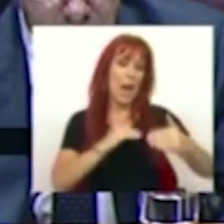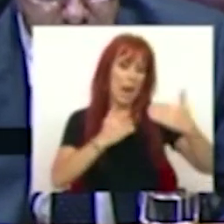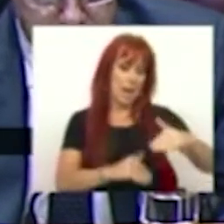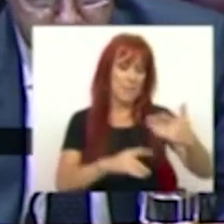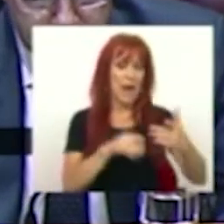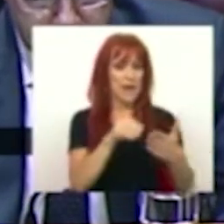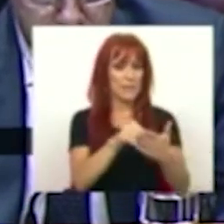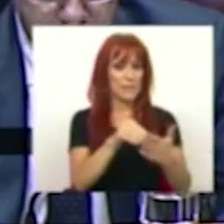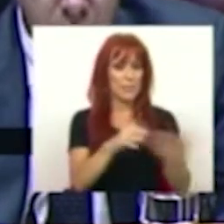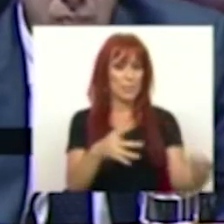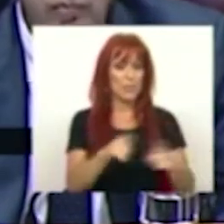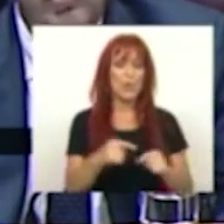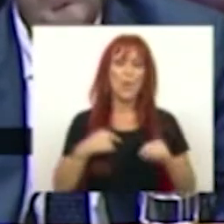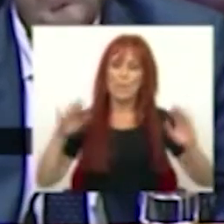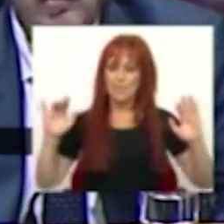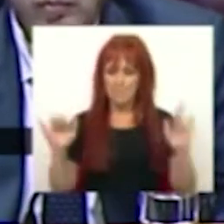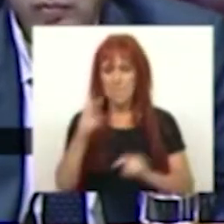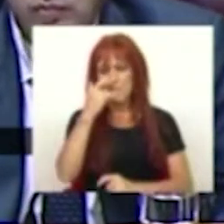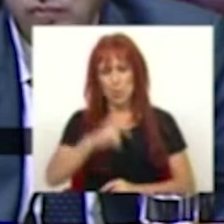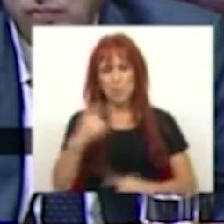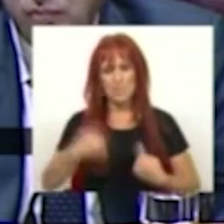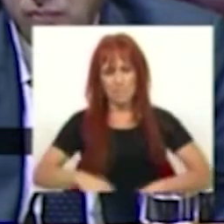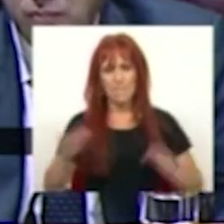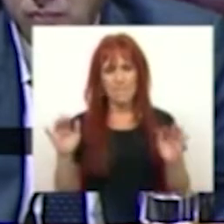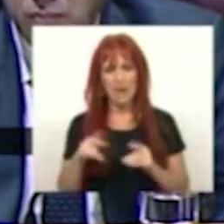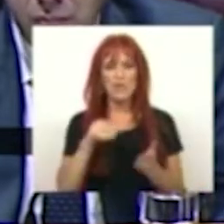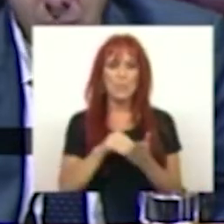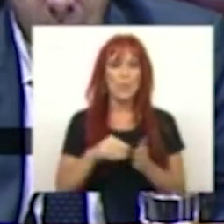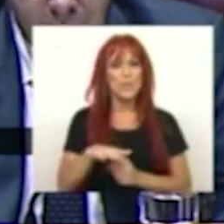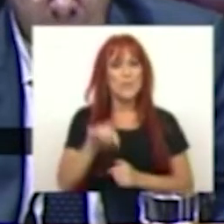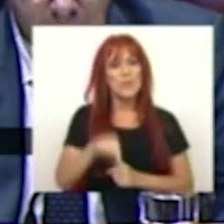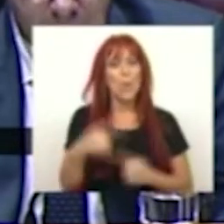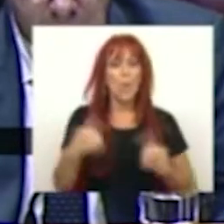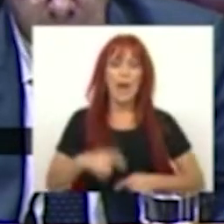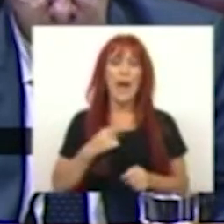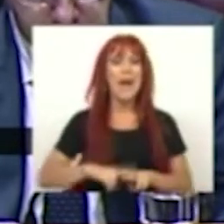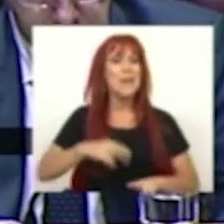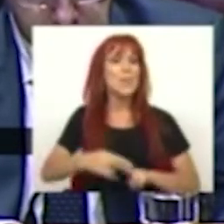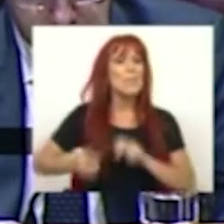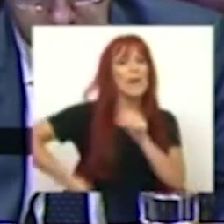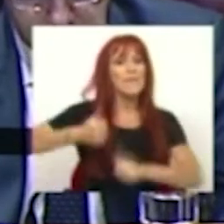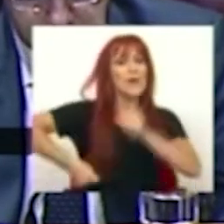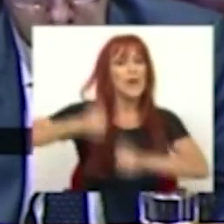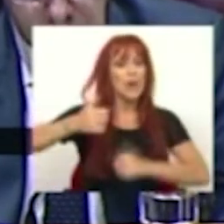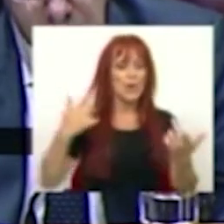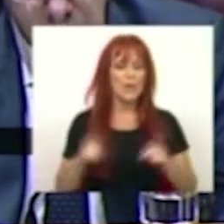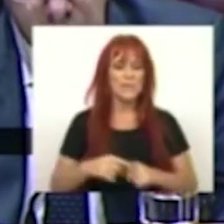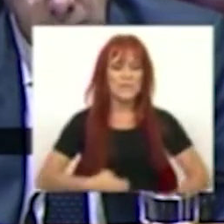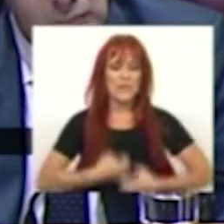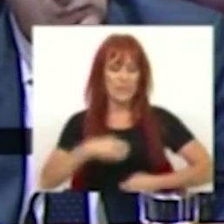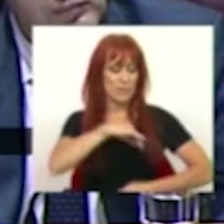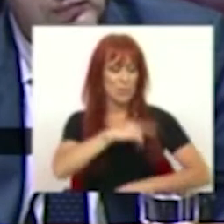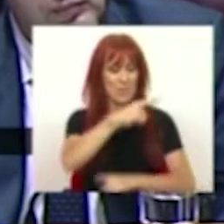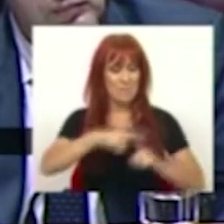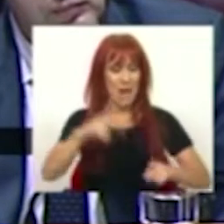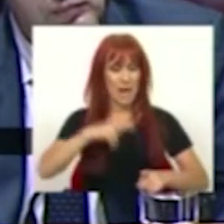pobreza, temos hoje menos pessoas em situação de pobreza. E isto é uma dupla vitória. Significa que o salário mediano